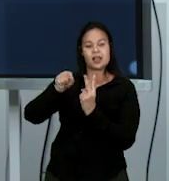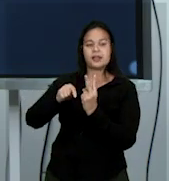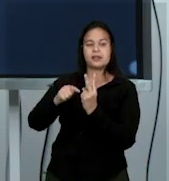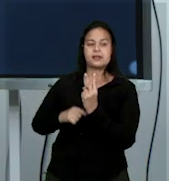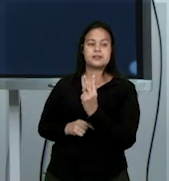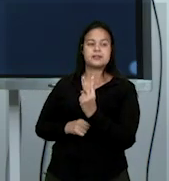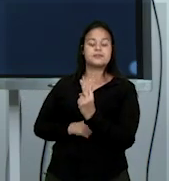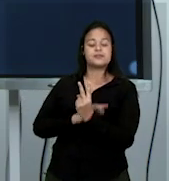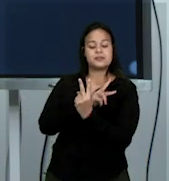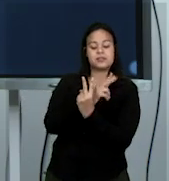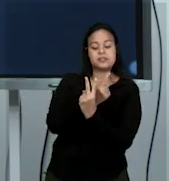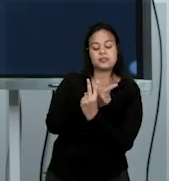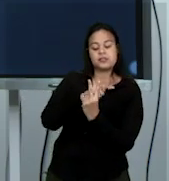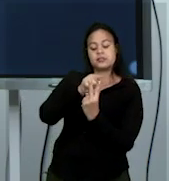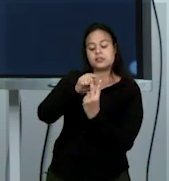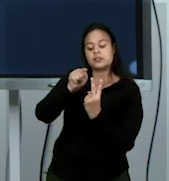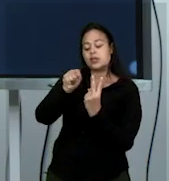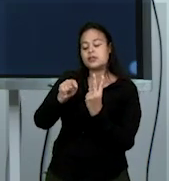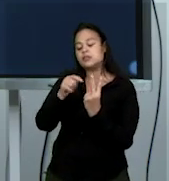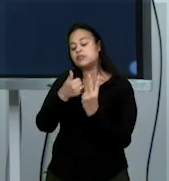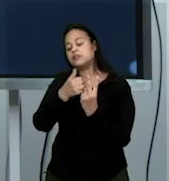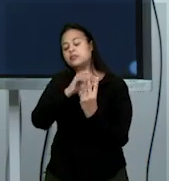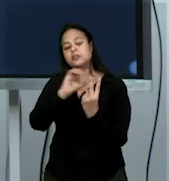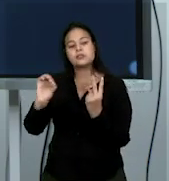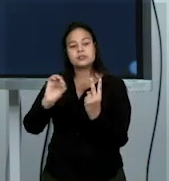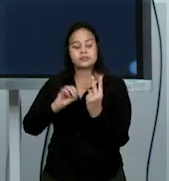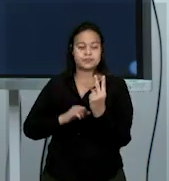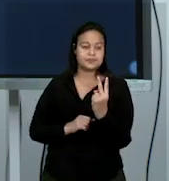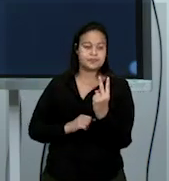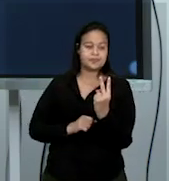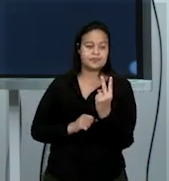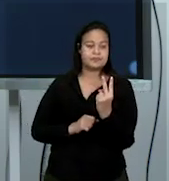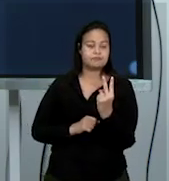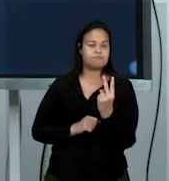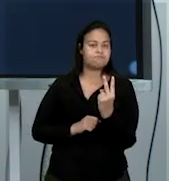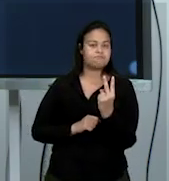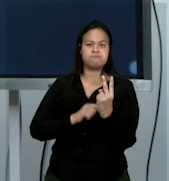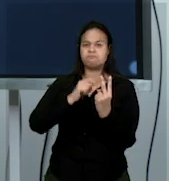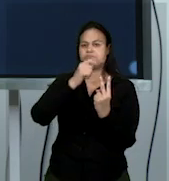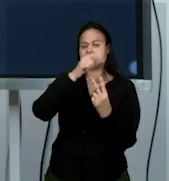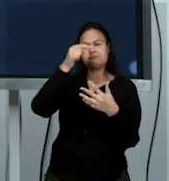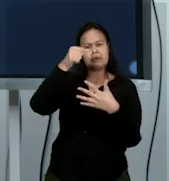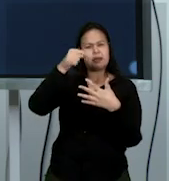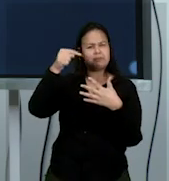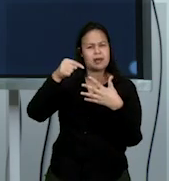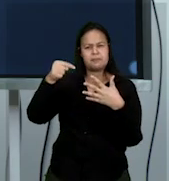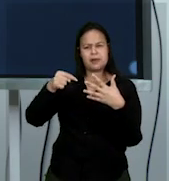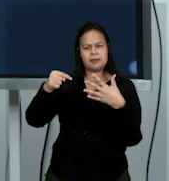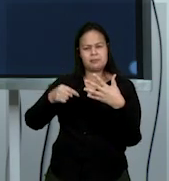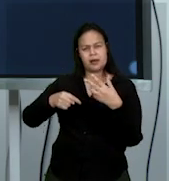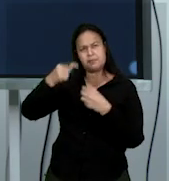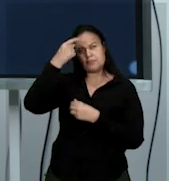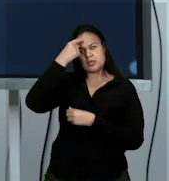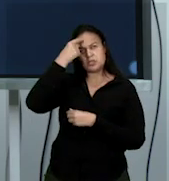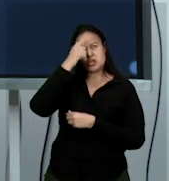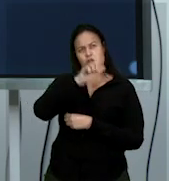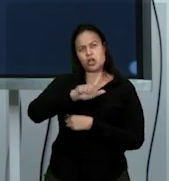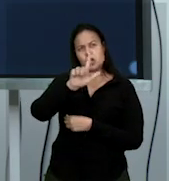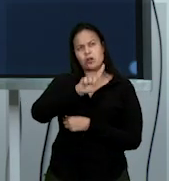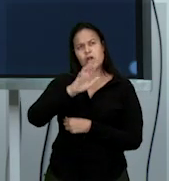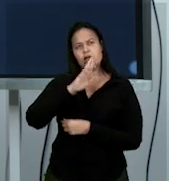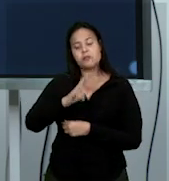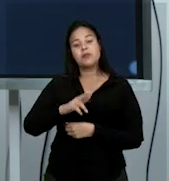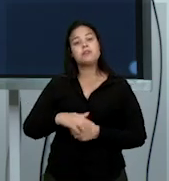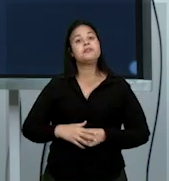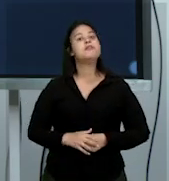é igual a raiz de 100. E aí eu tenho várias maneiras de estar pensando nessa resposta. E aí é que é